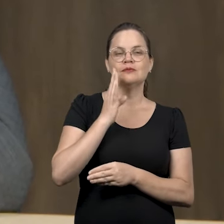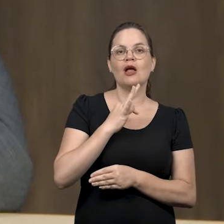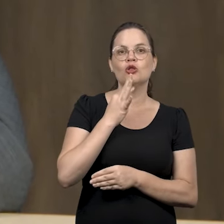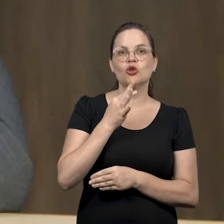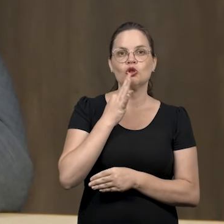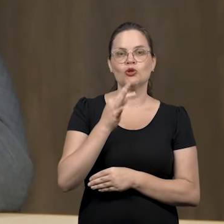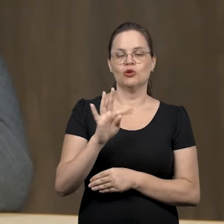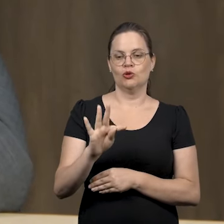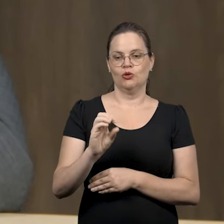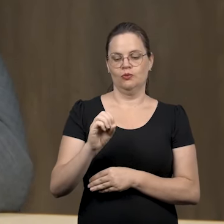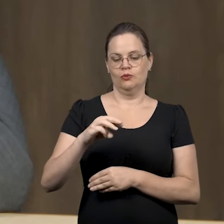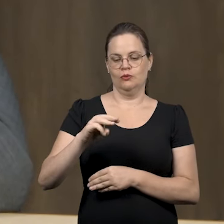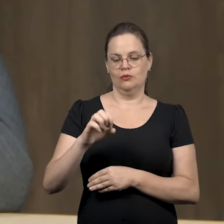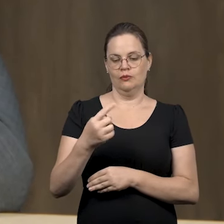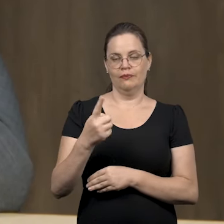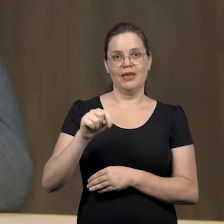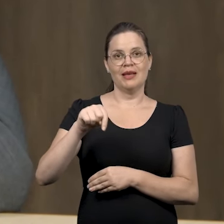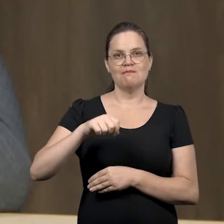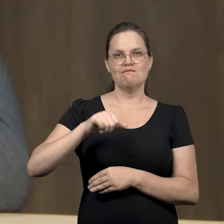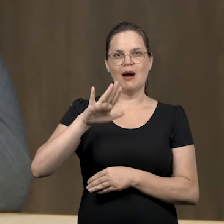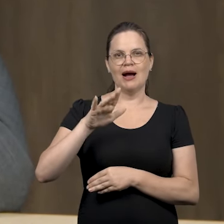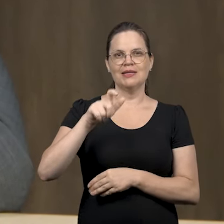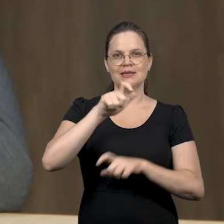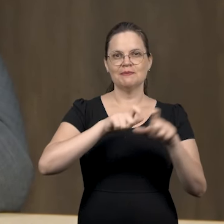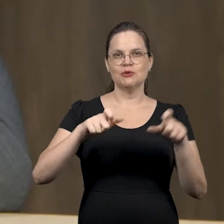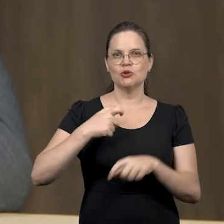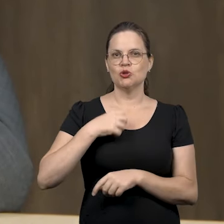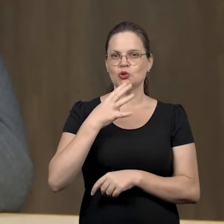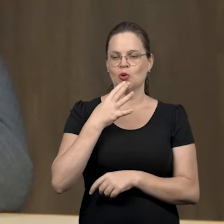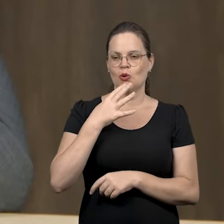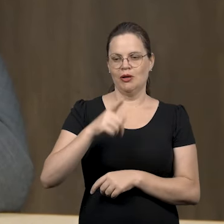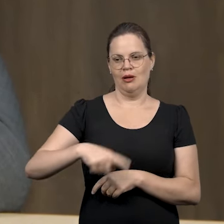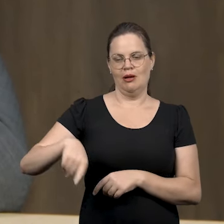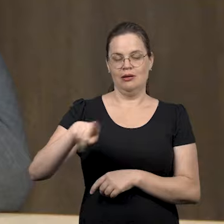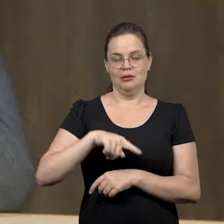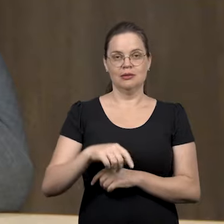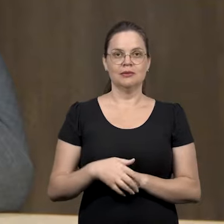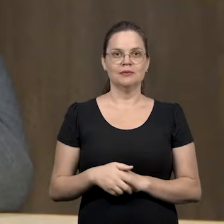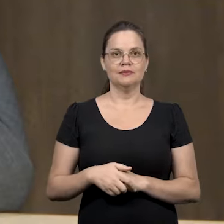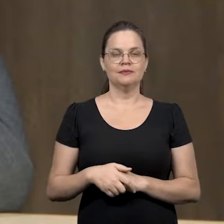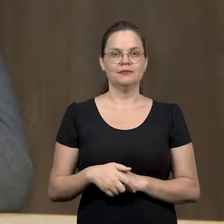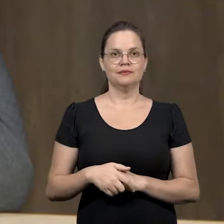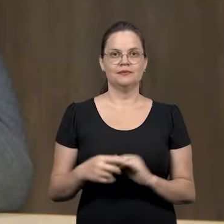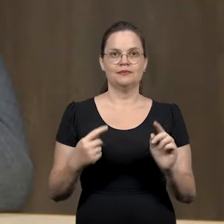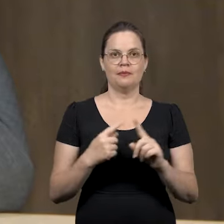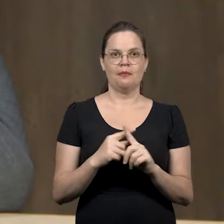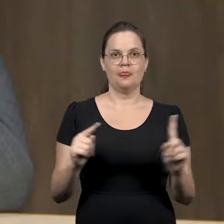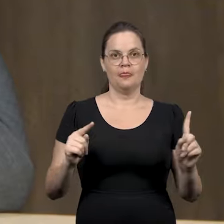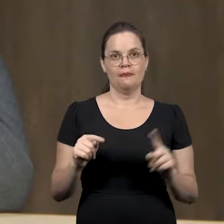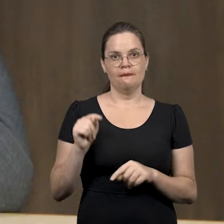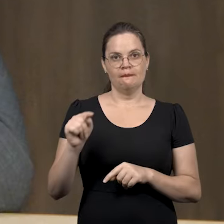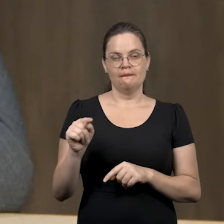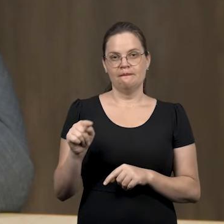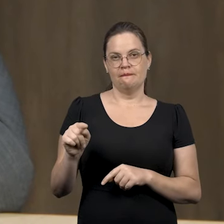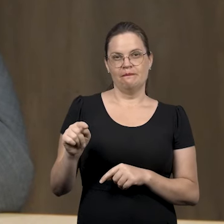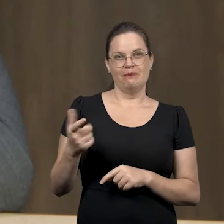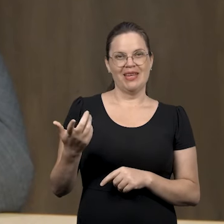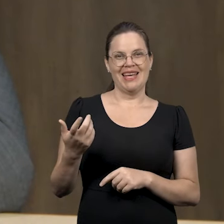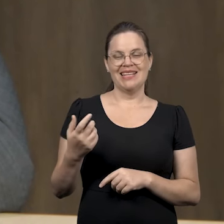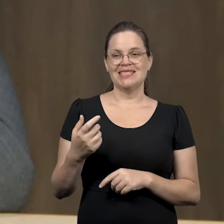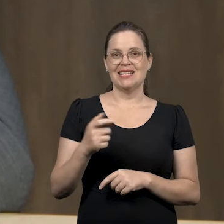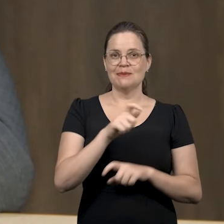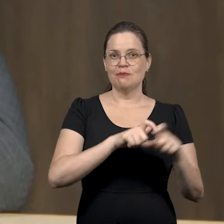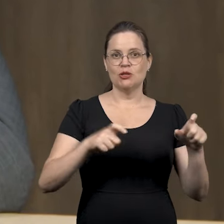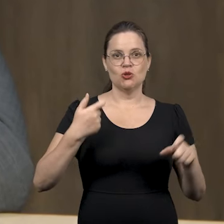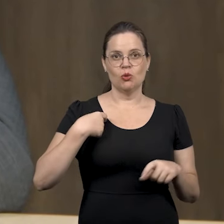Tomé é um dos discípulos mais conhecidos entre os apóstolos, porém um dos